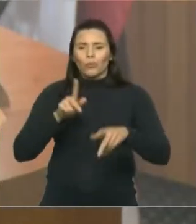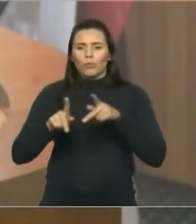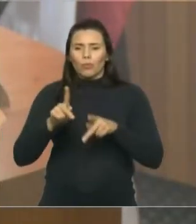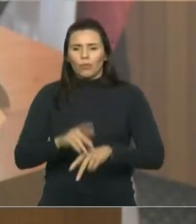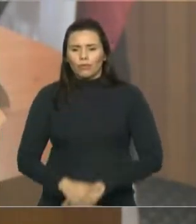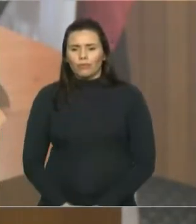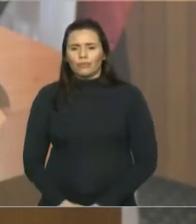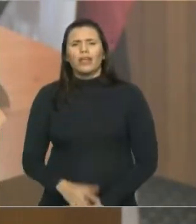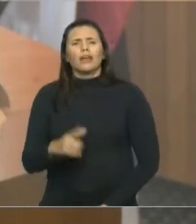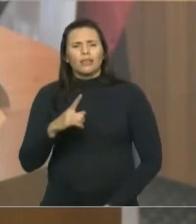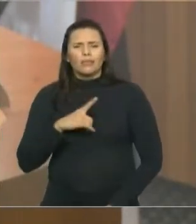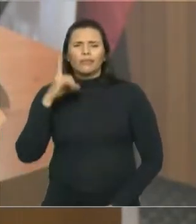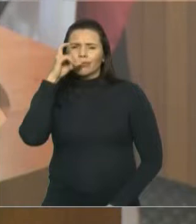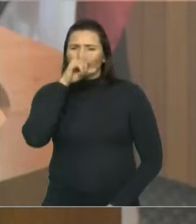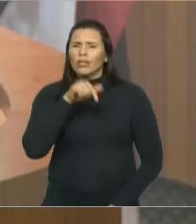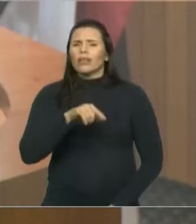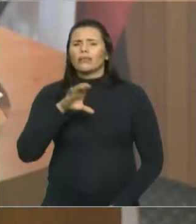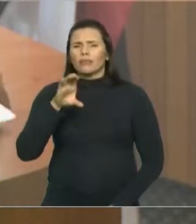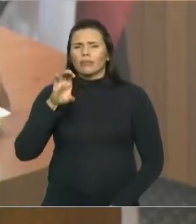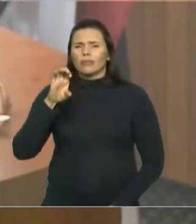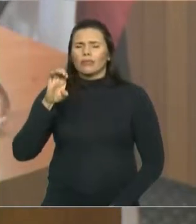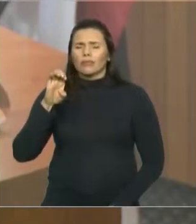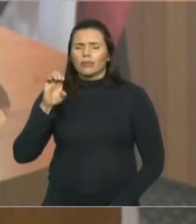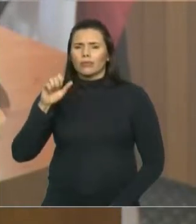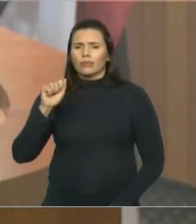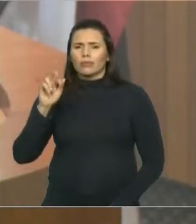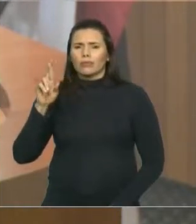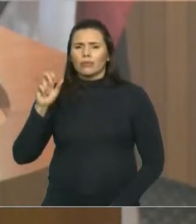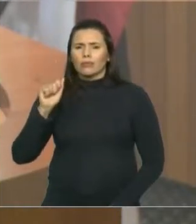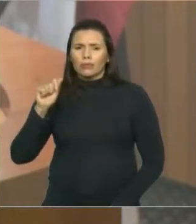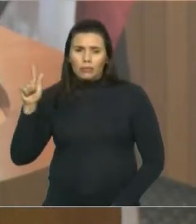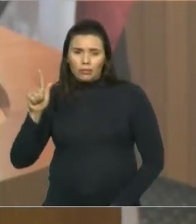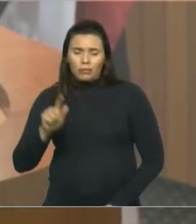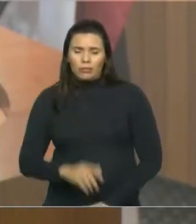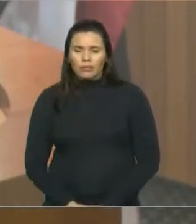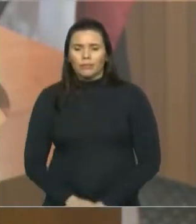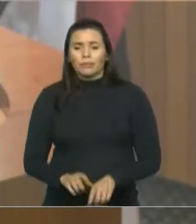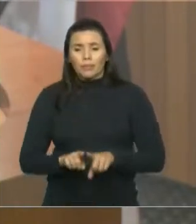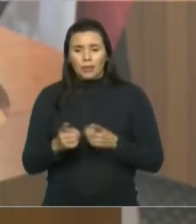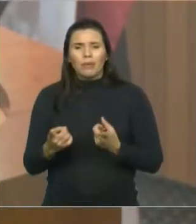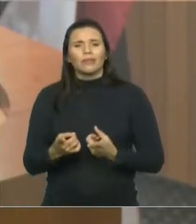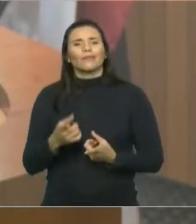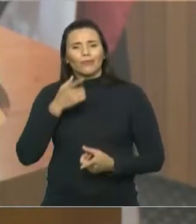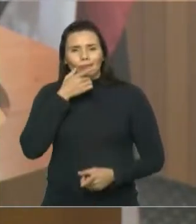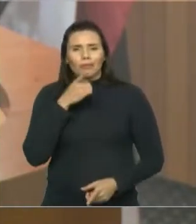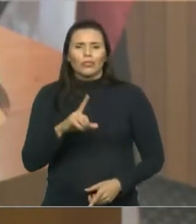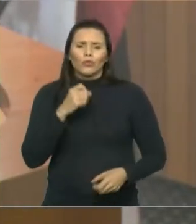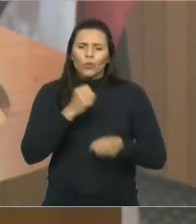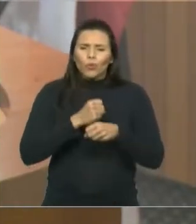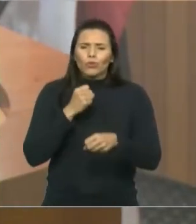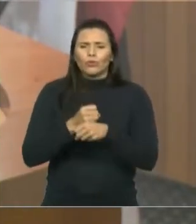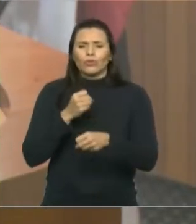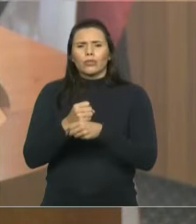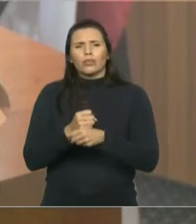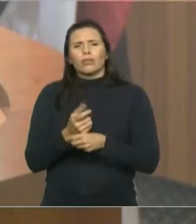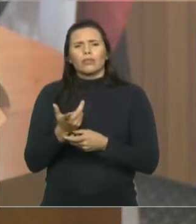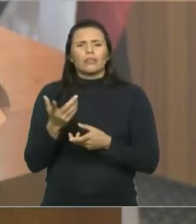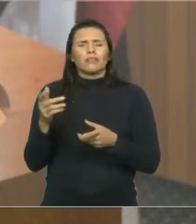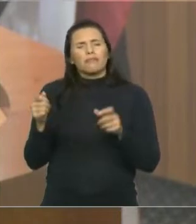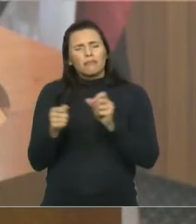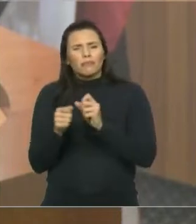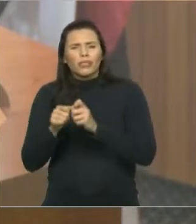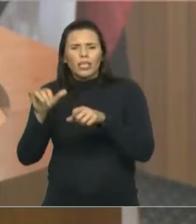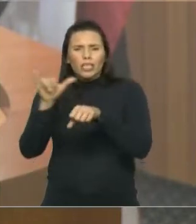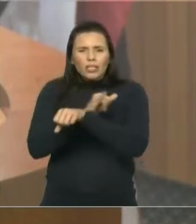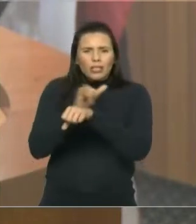no Ceará. Pode passar. Mas se conseguiu construir uma agenda estratégica que a gente